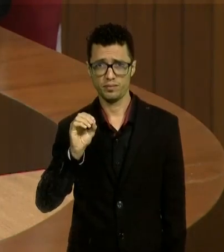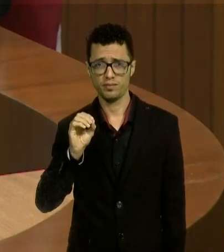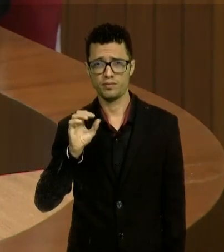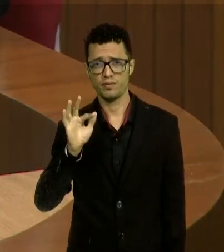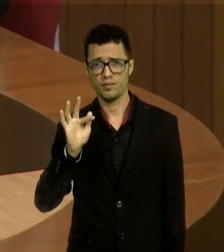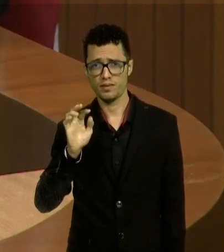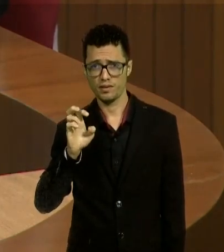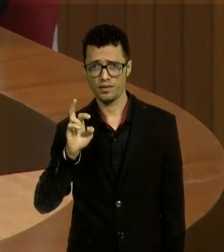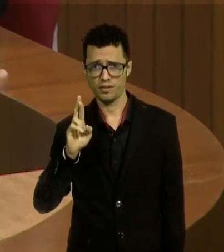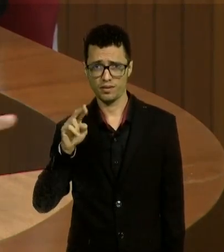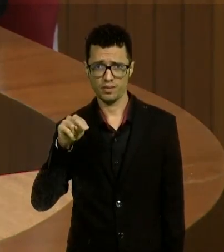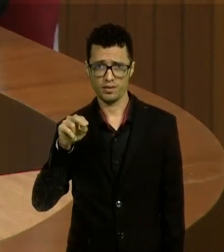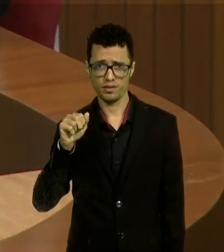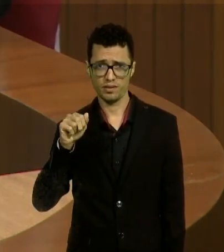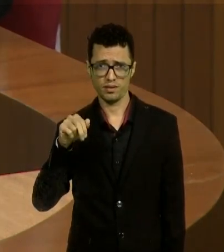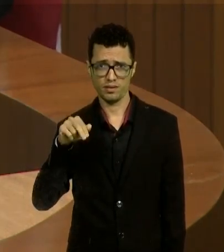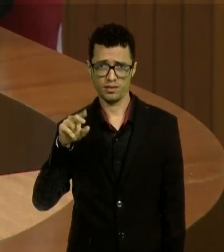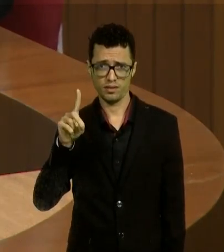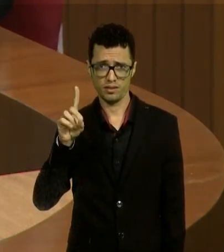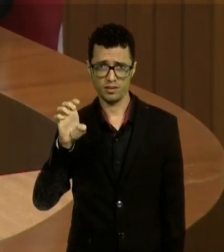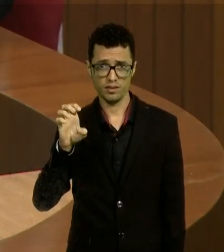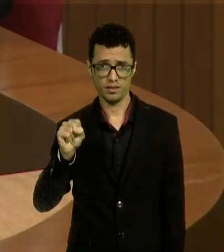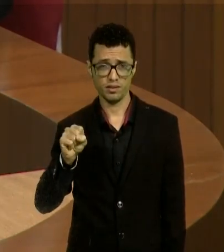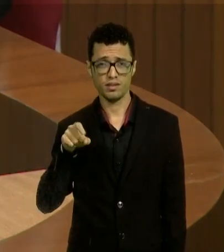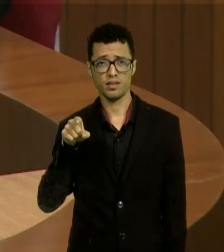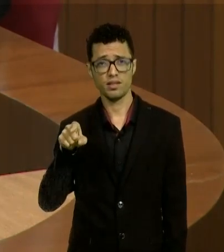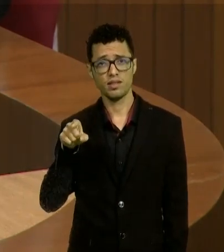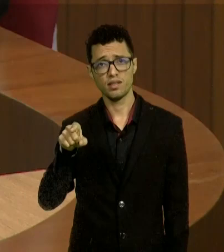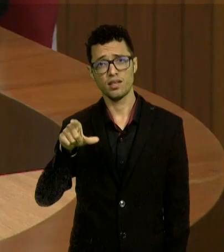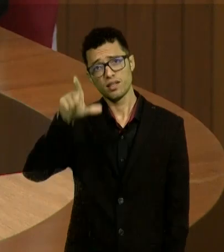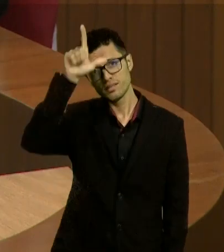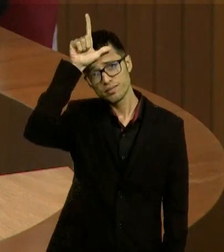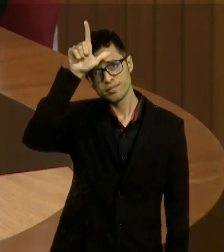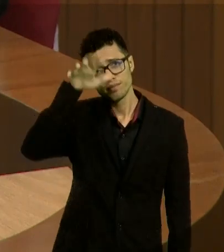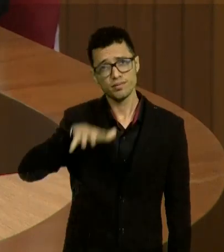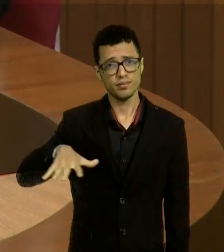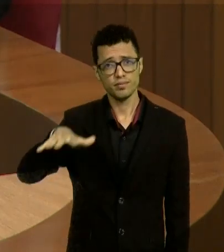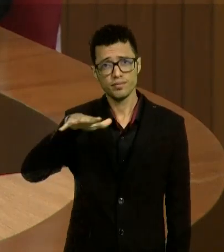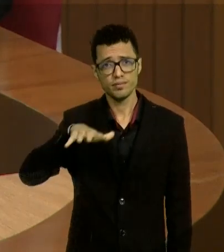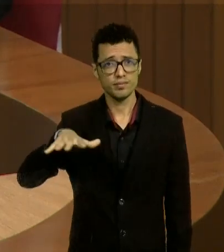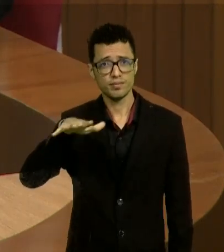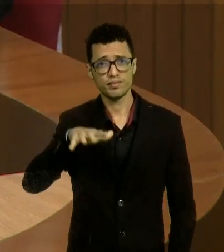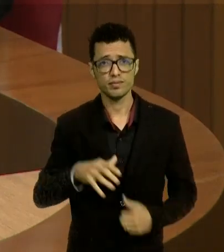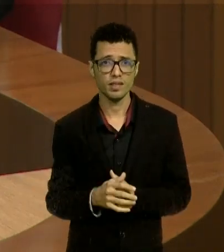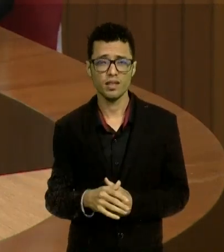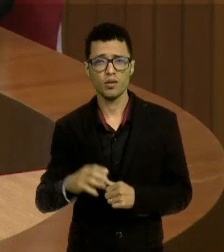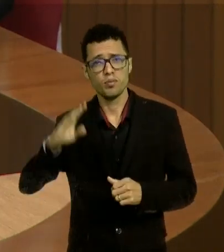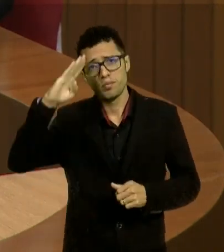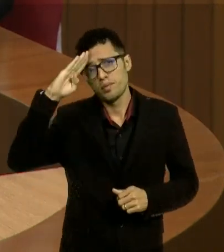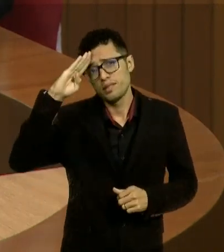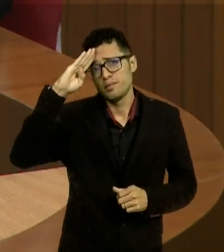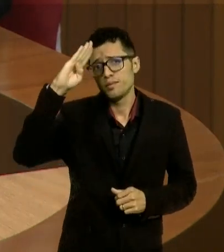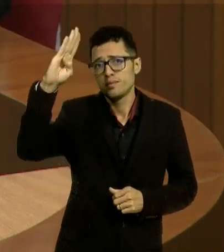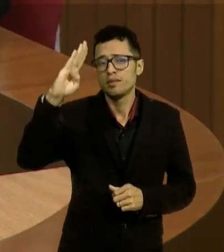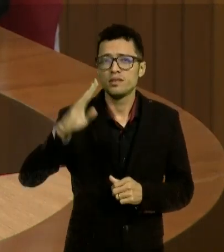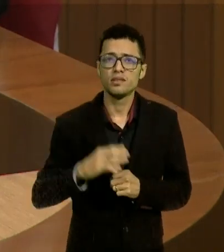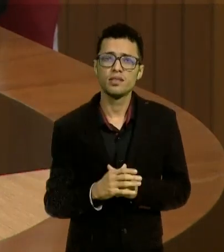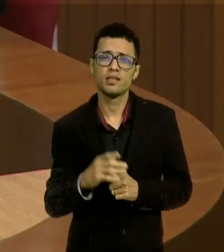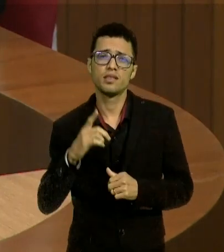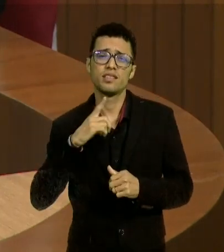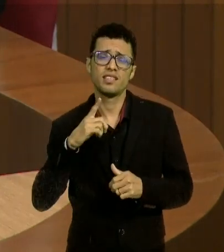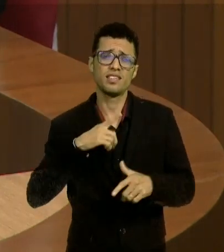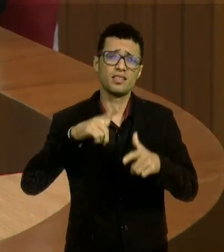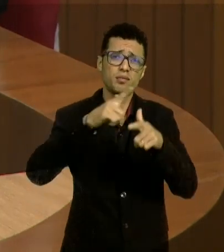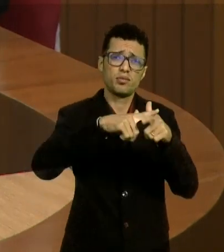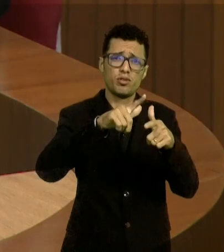que a gente sabe que existem muitos outros problemas, principalmente problemas relacionados